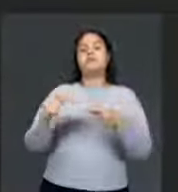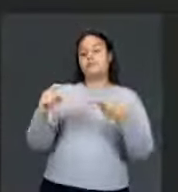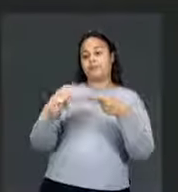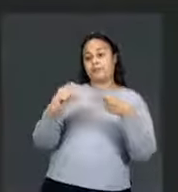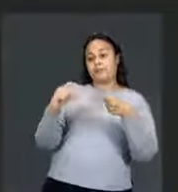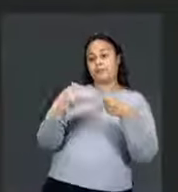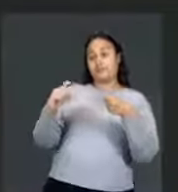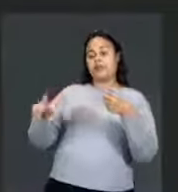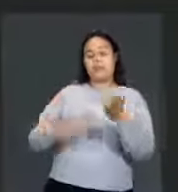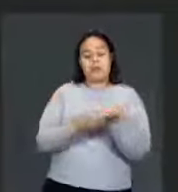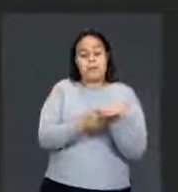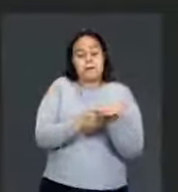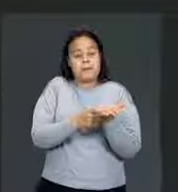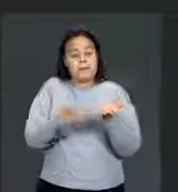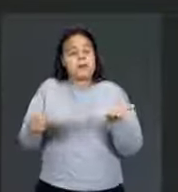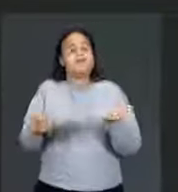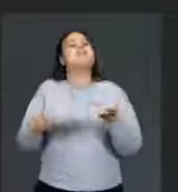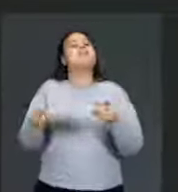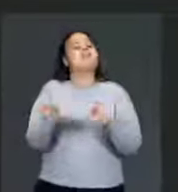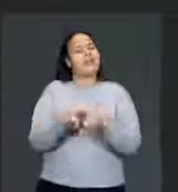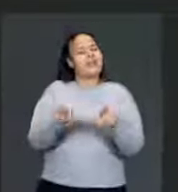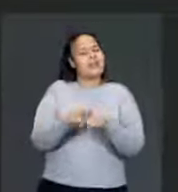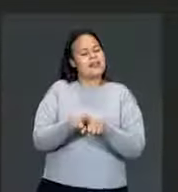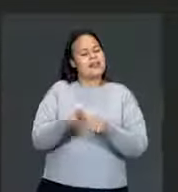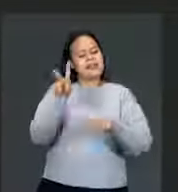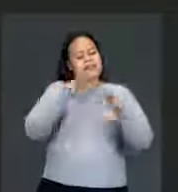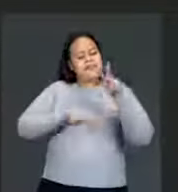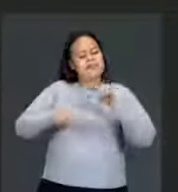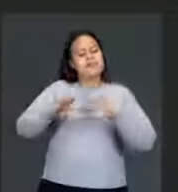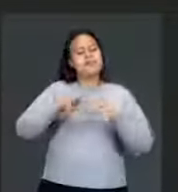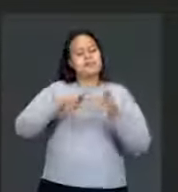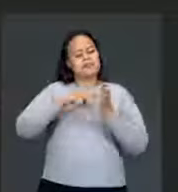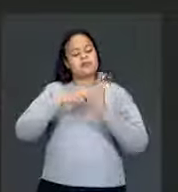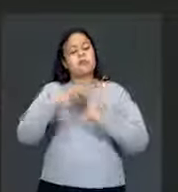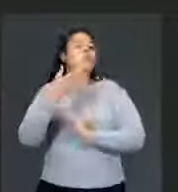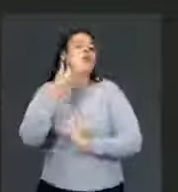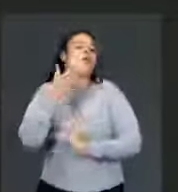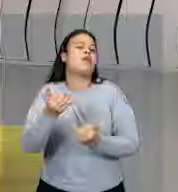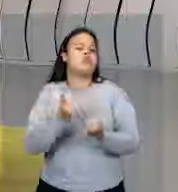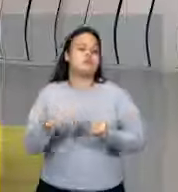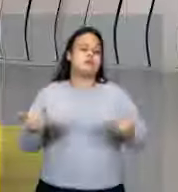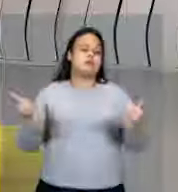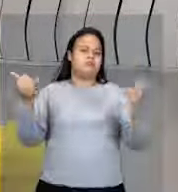uma bateria, e vimos, qual é o sentido desta corrente.